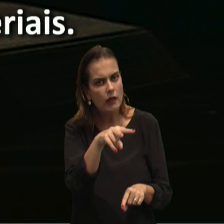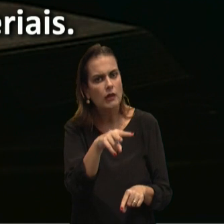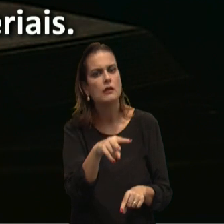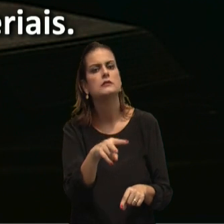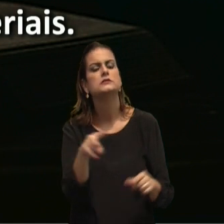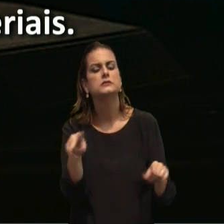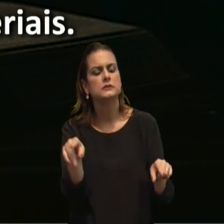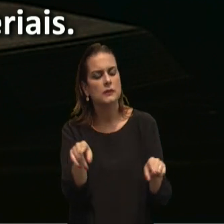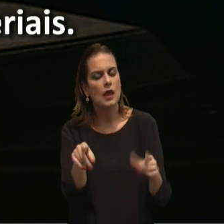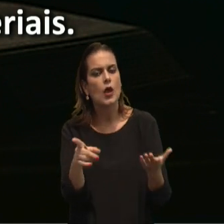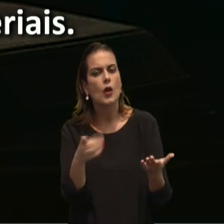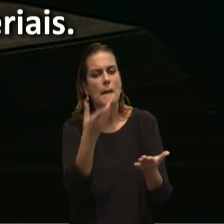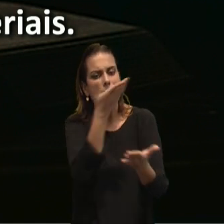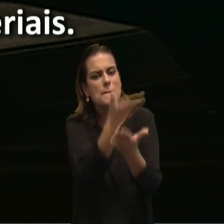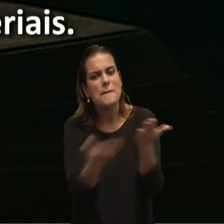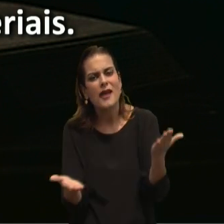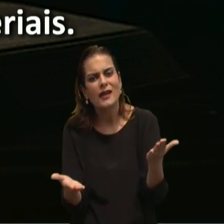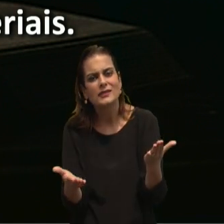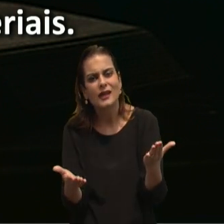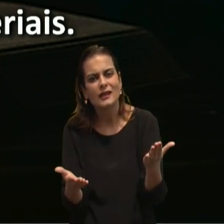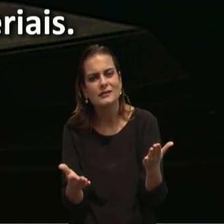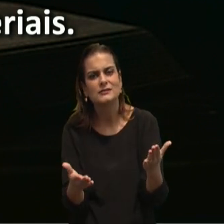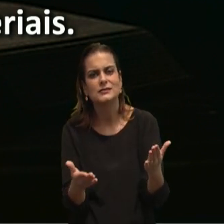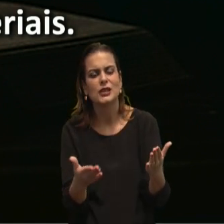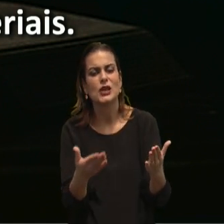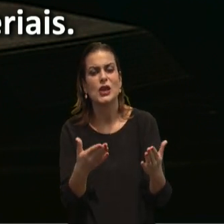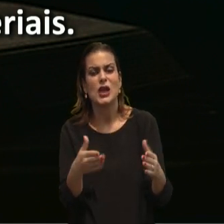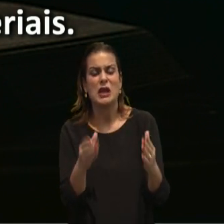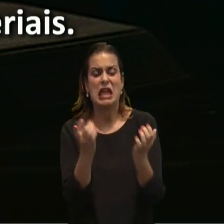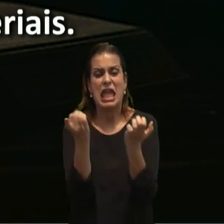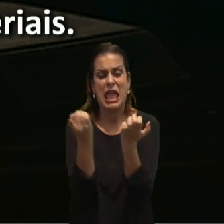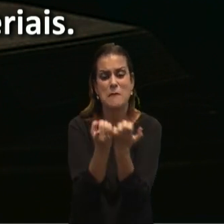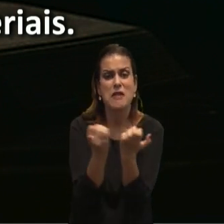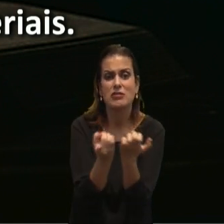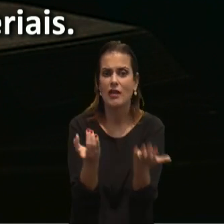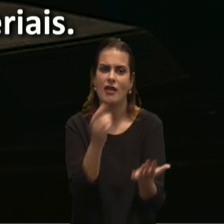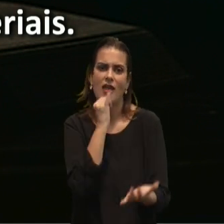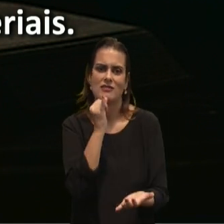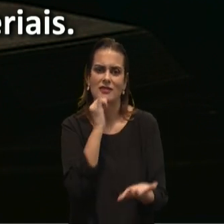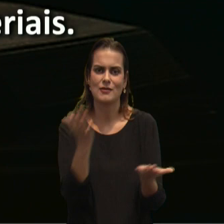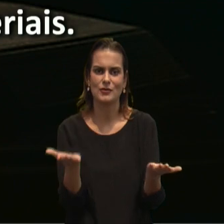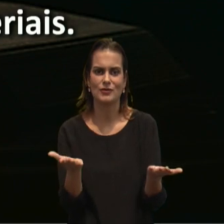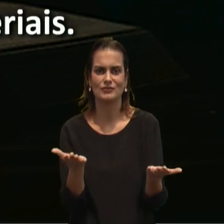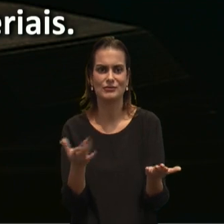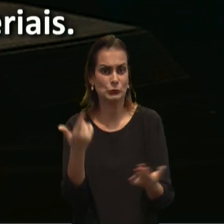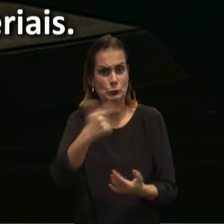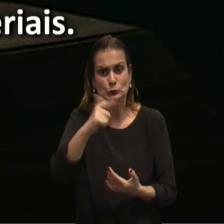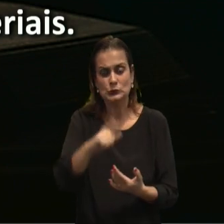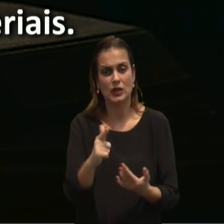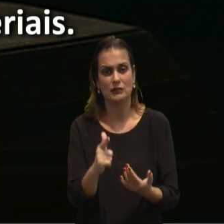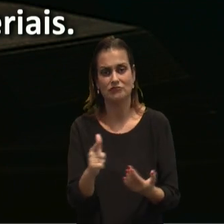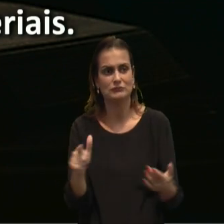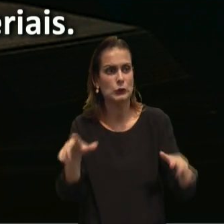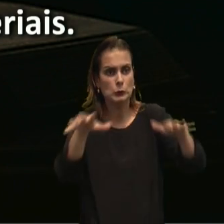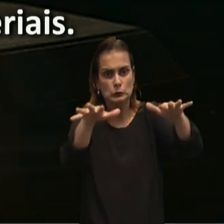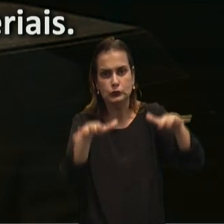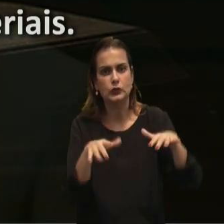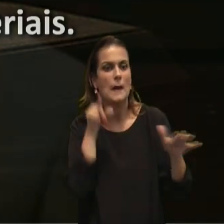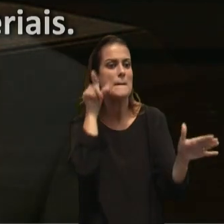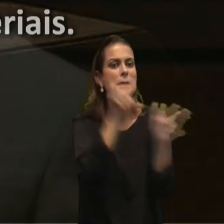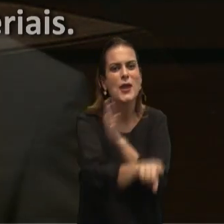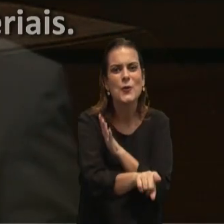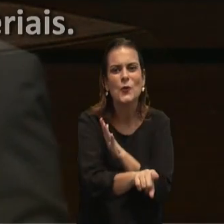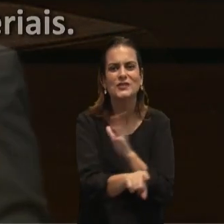enfraquecimento bíblico, perda do contato físico com a escola bíblica dominical. Não temos mais aqui perguntas